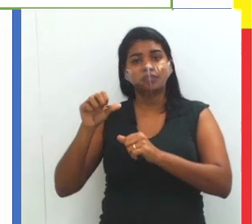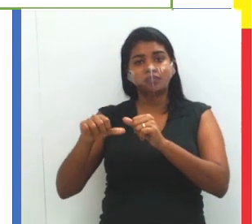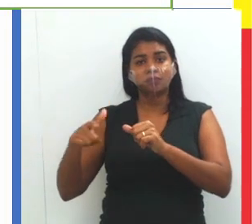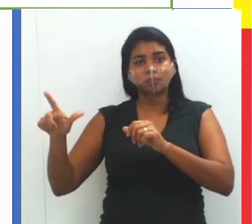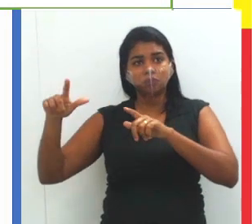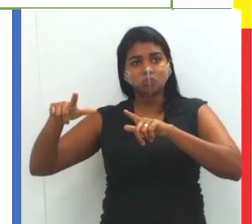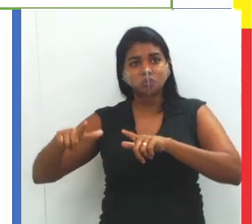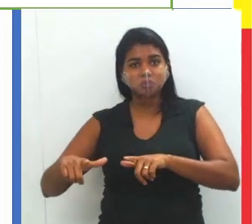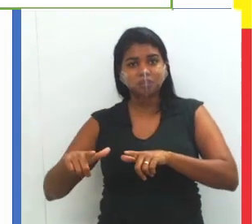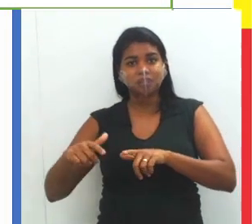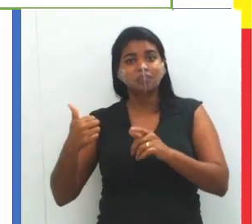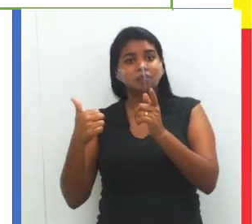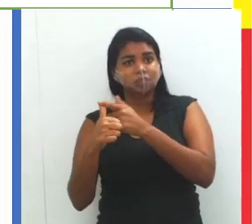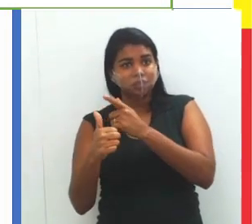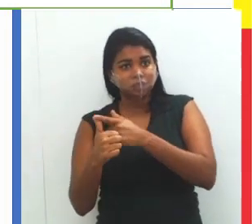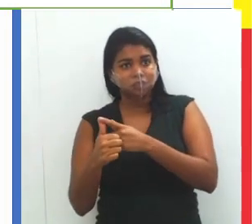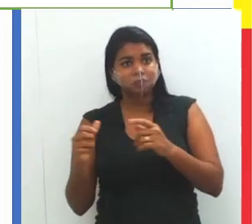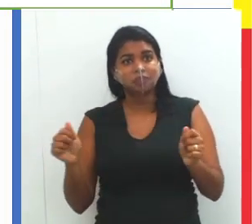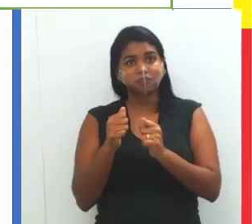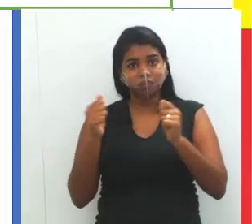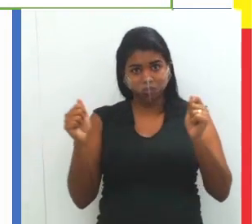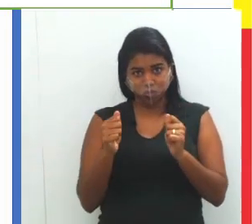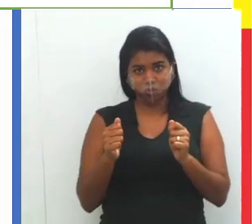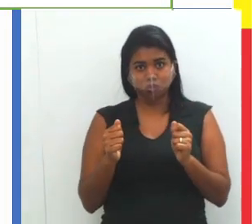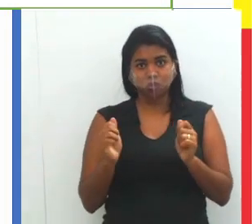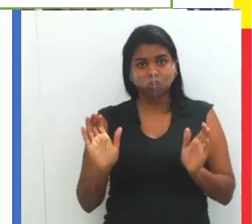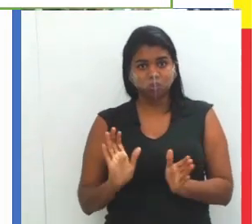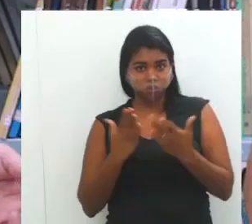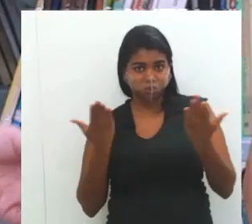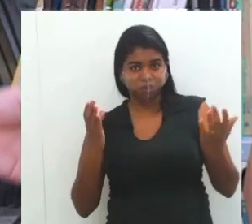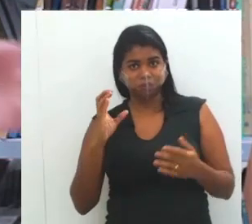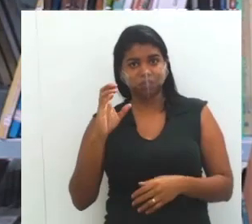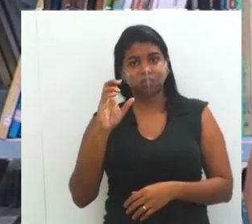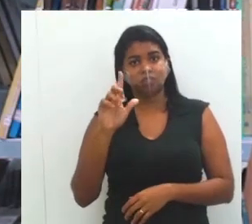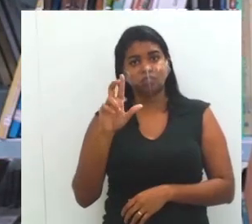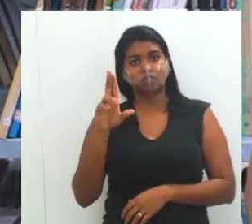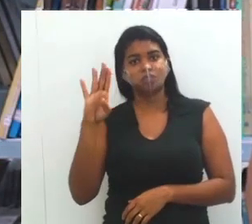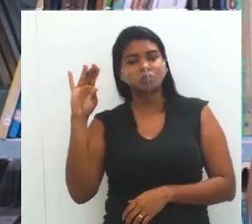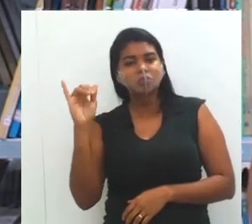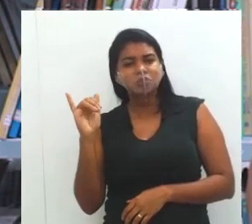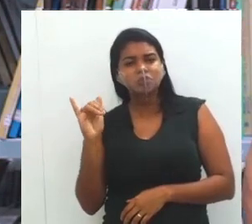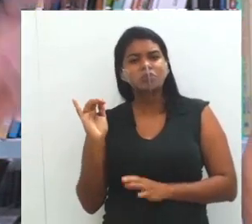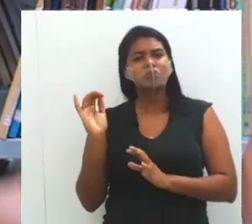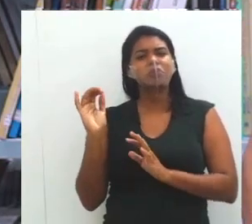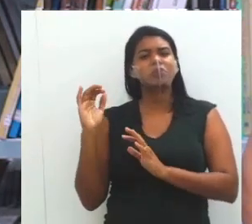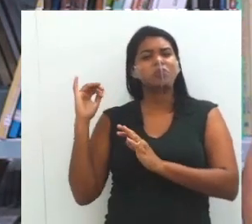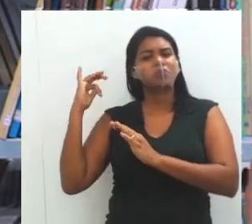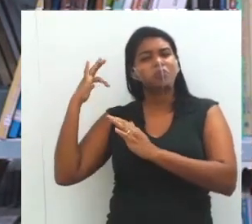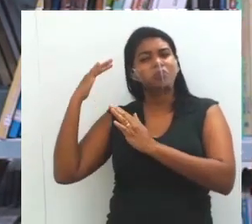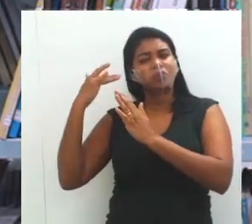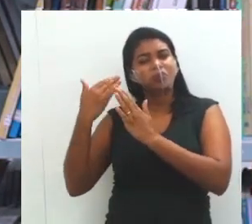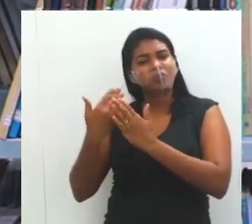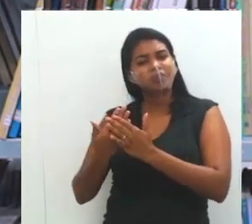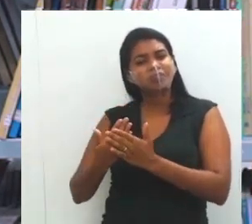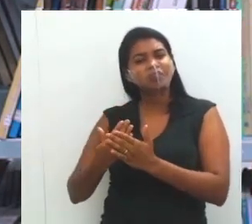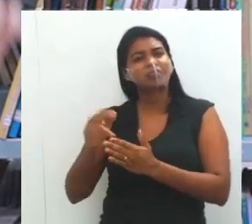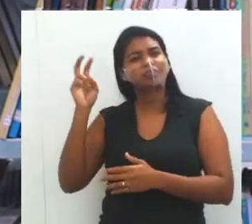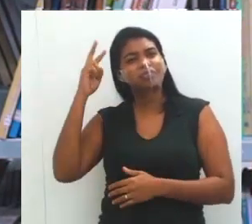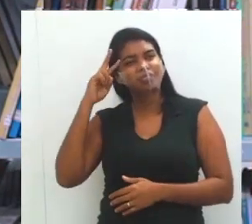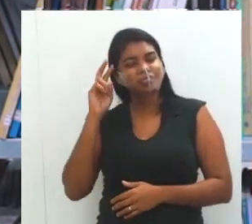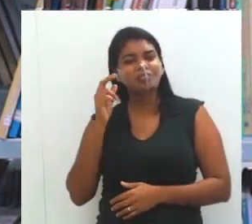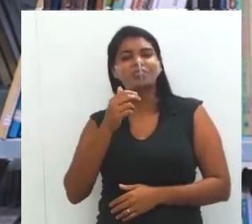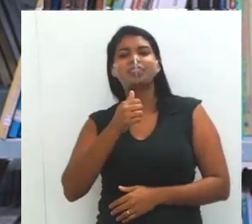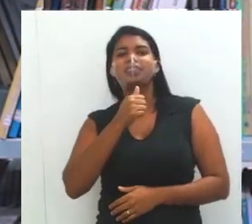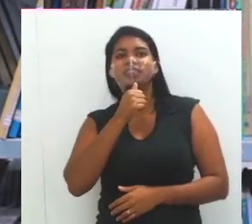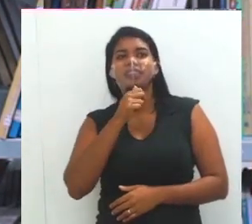Minas, tocou pela primeira vez em um clube. Aí nós já encontramos toda essa trajetória, que ele ainda